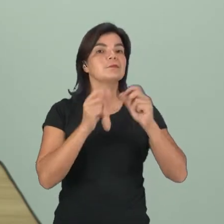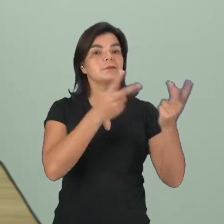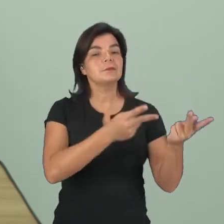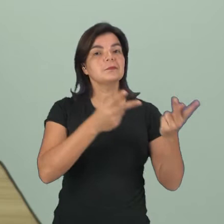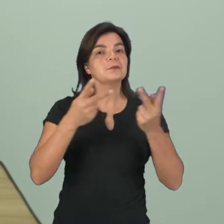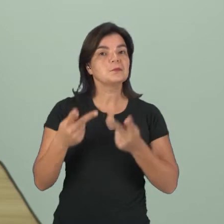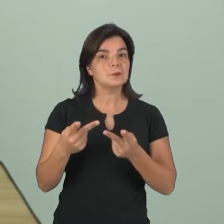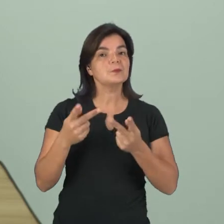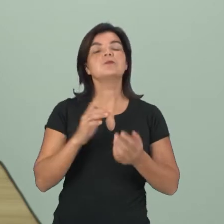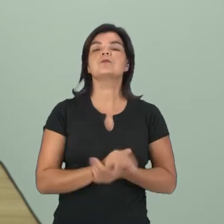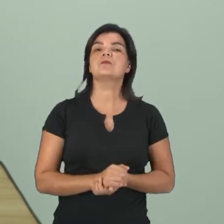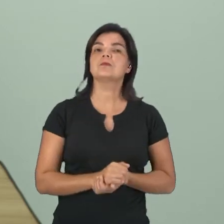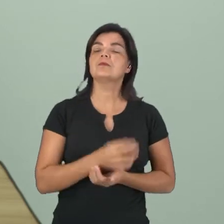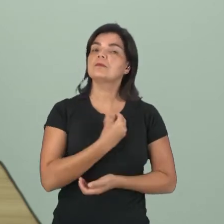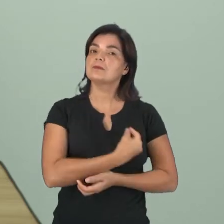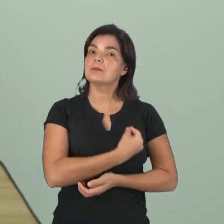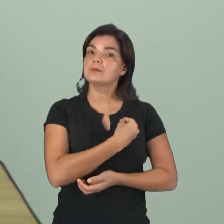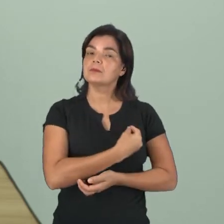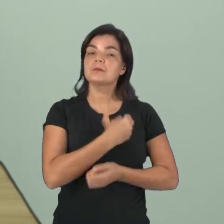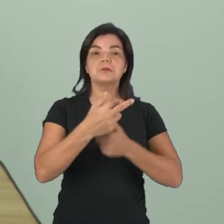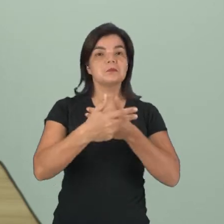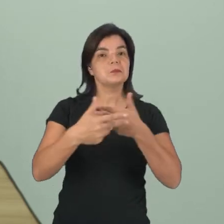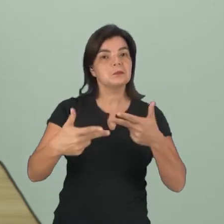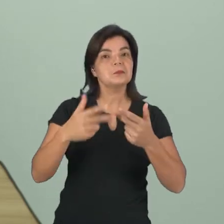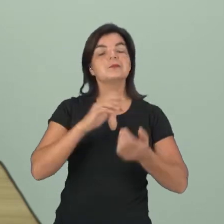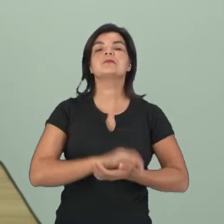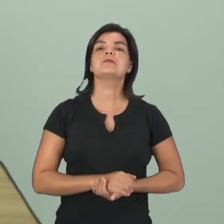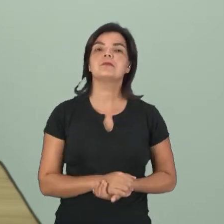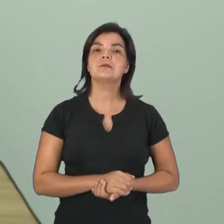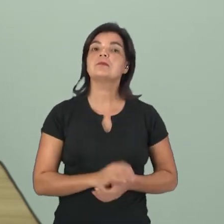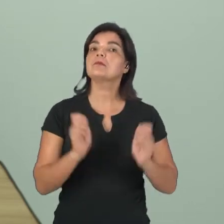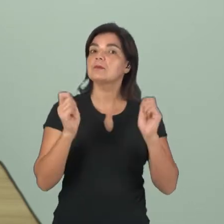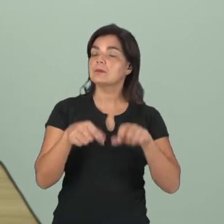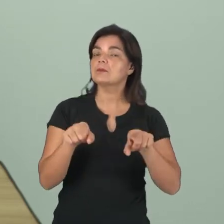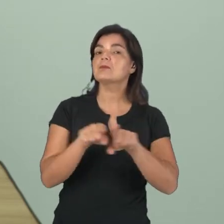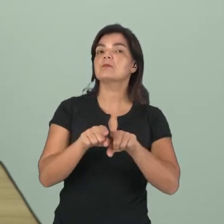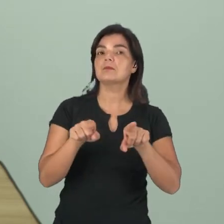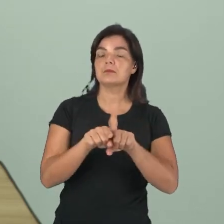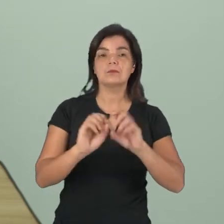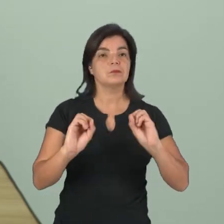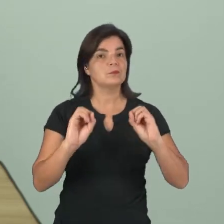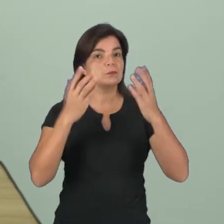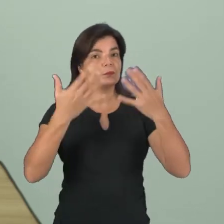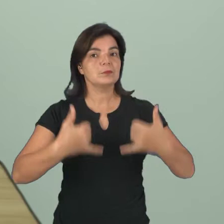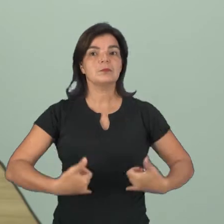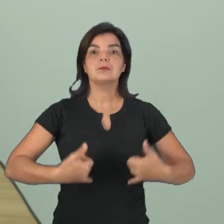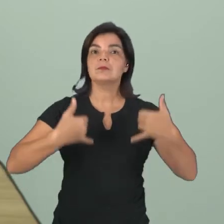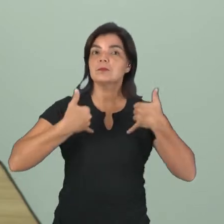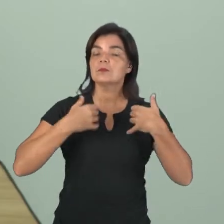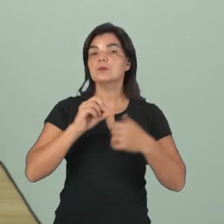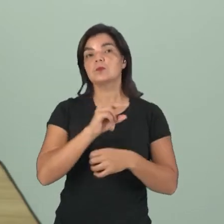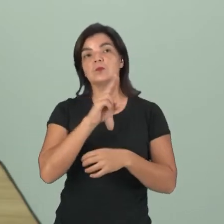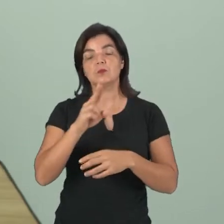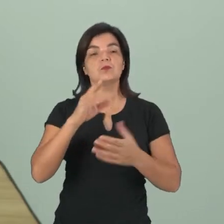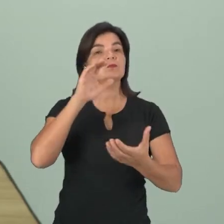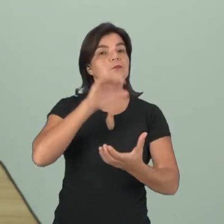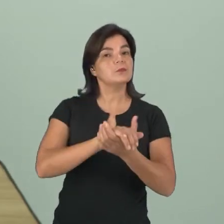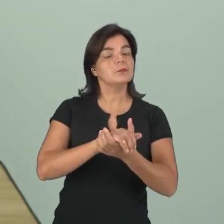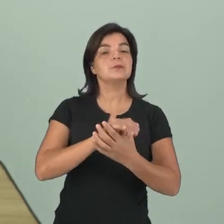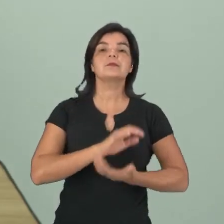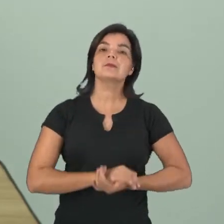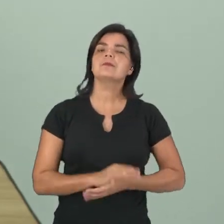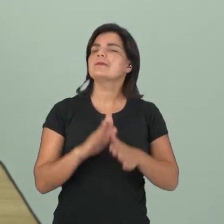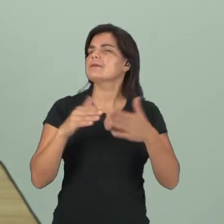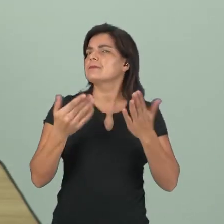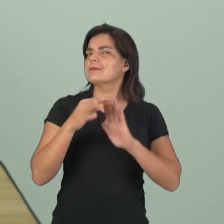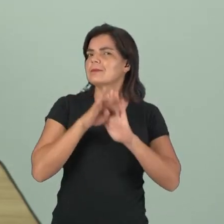convidar alguém para participar de algum evento, que pode ser uma festa de aniversário ou casamento.